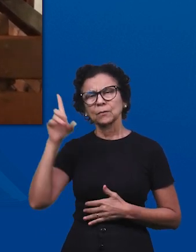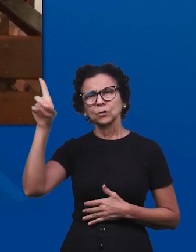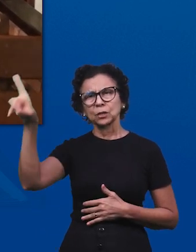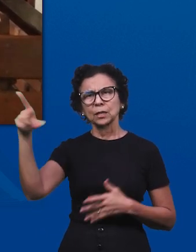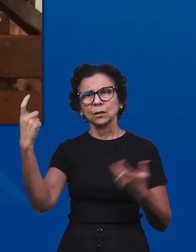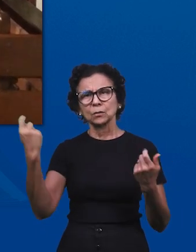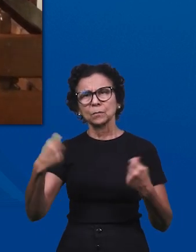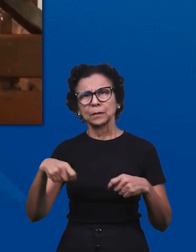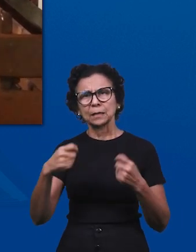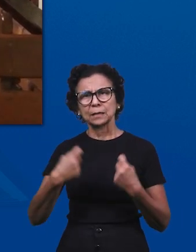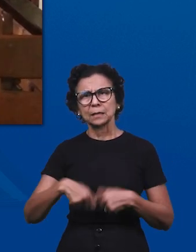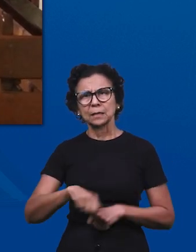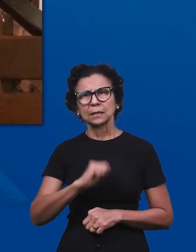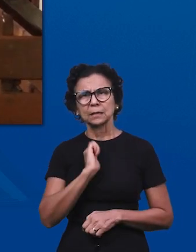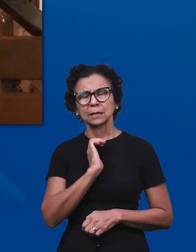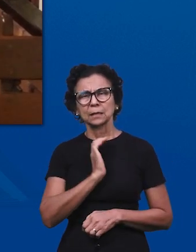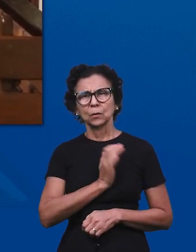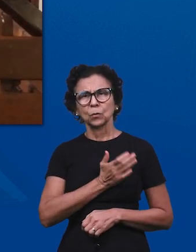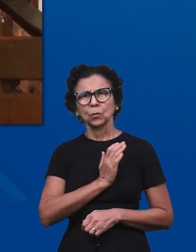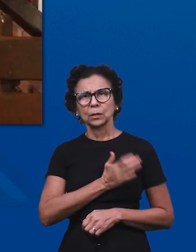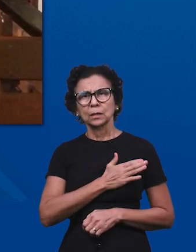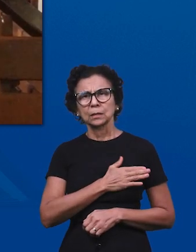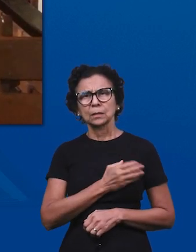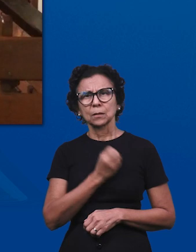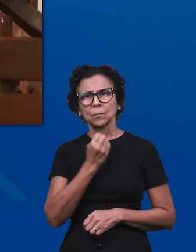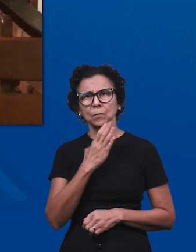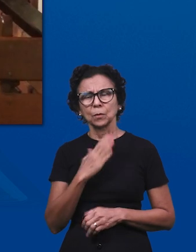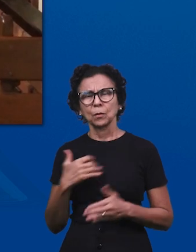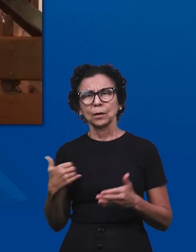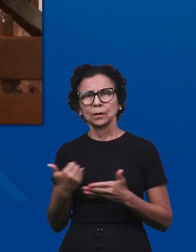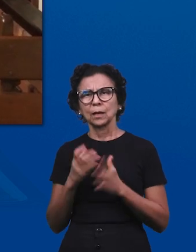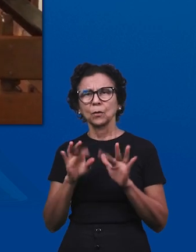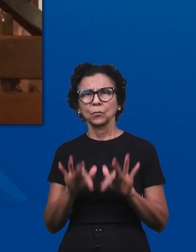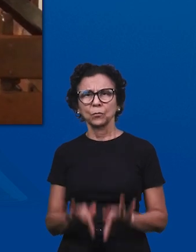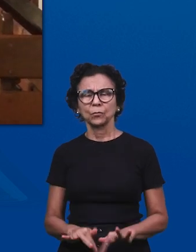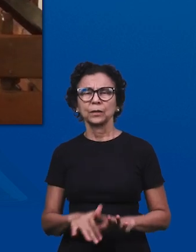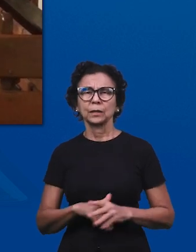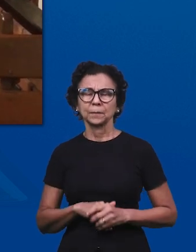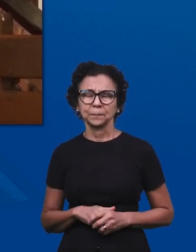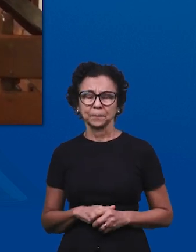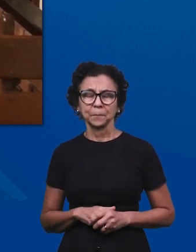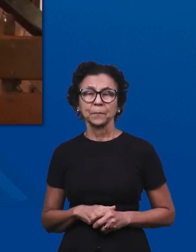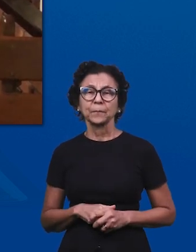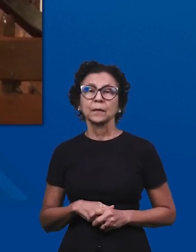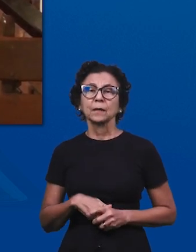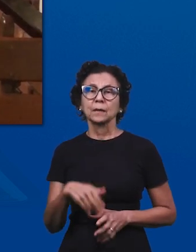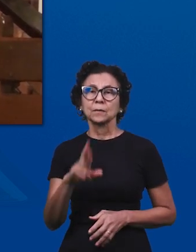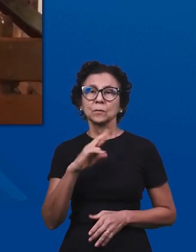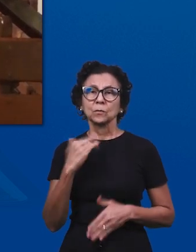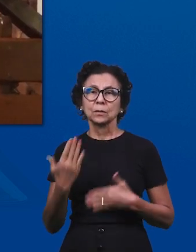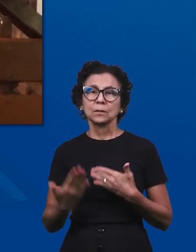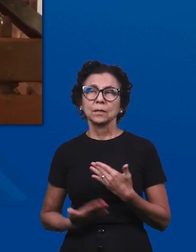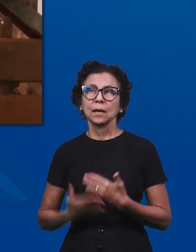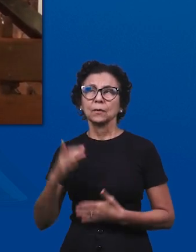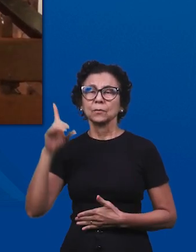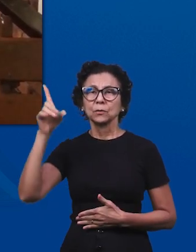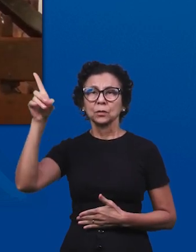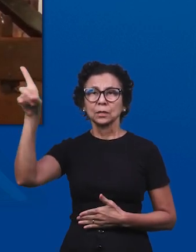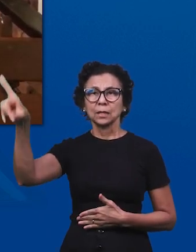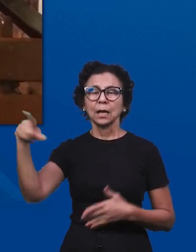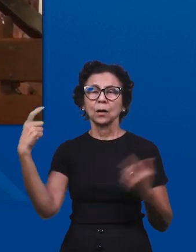no coração desde o começo até o fim da vida? O servo de Deus deve ter